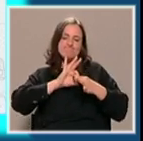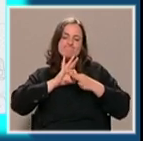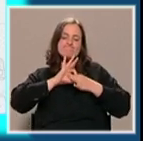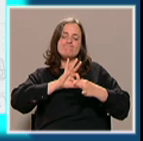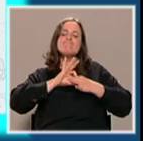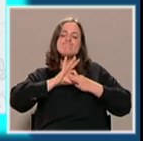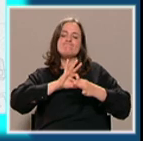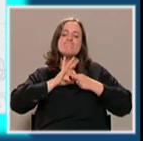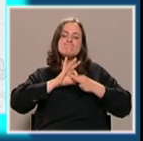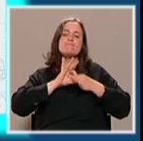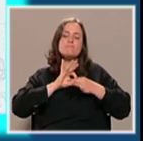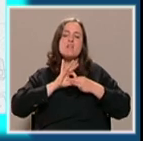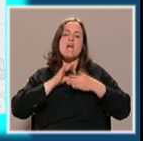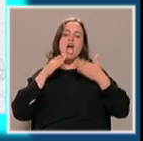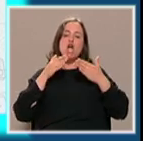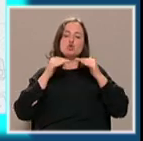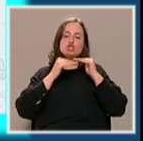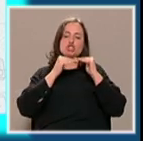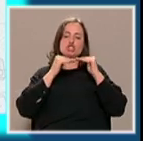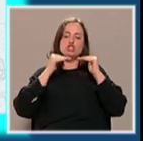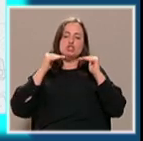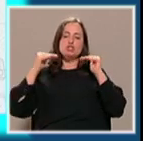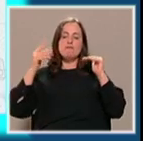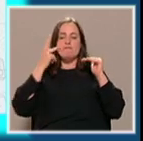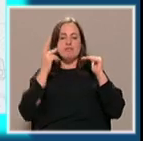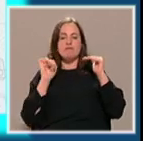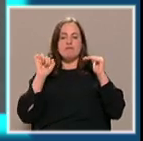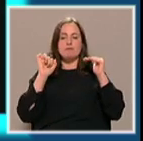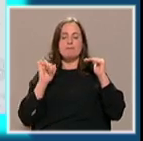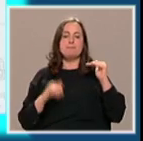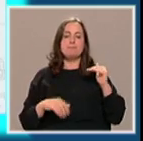ajuda em todo o equilíbrio e toda a estabilidade ao longo da sua vida.